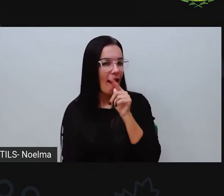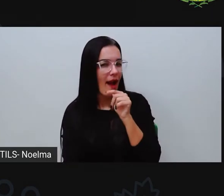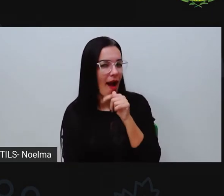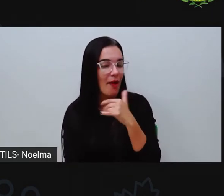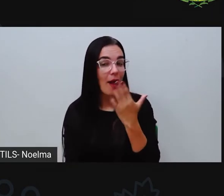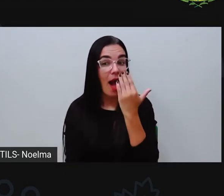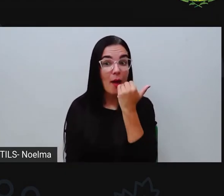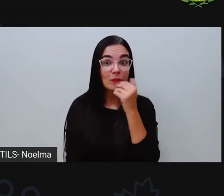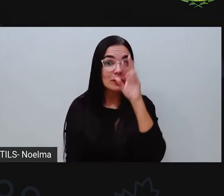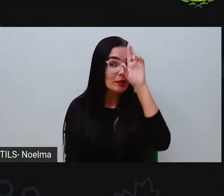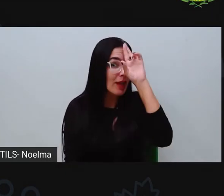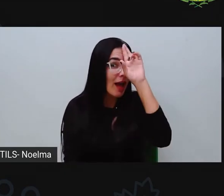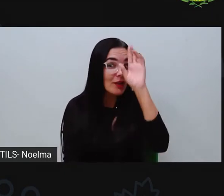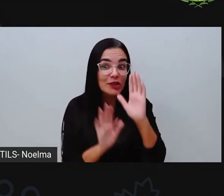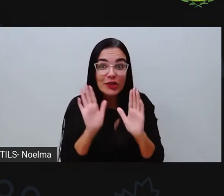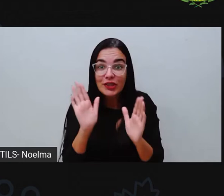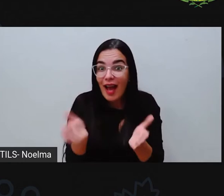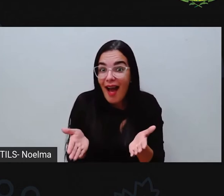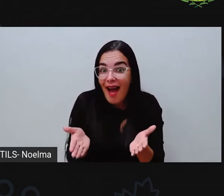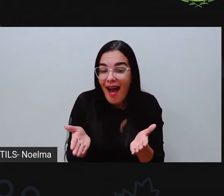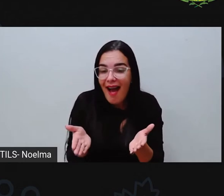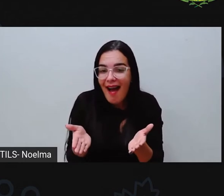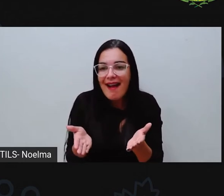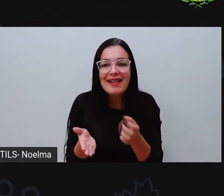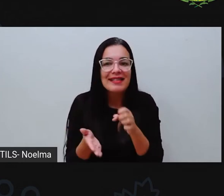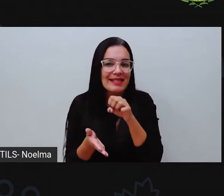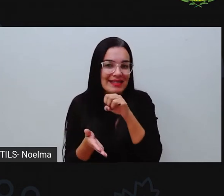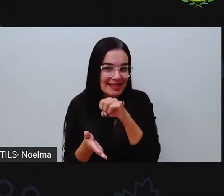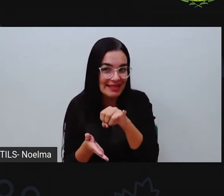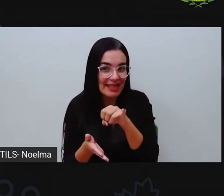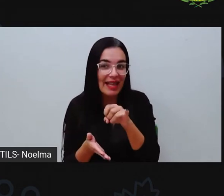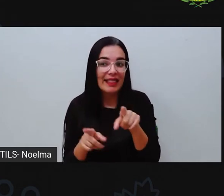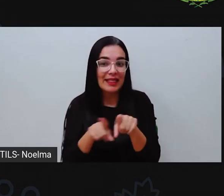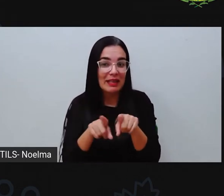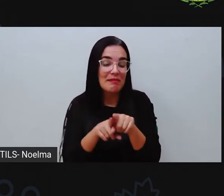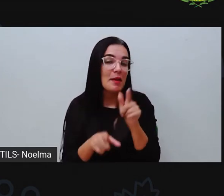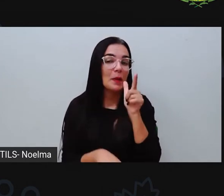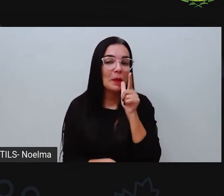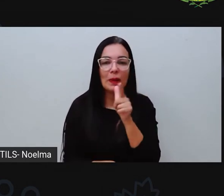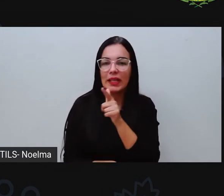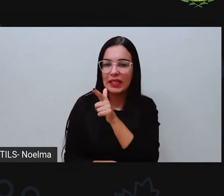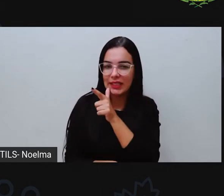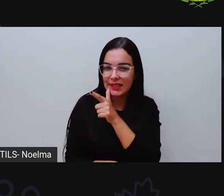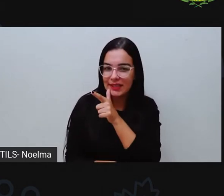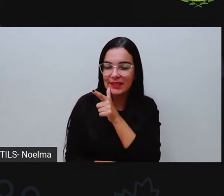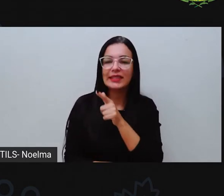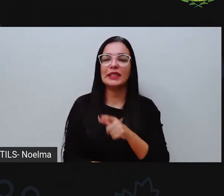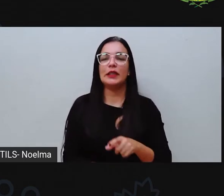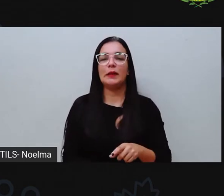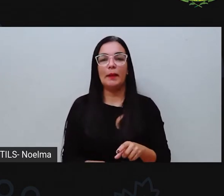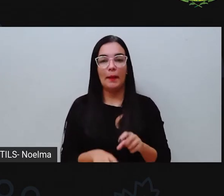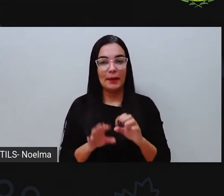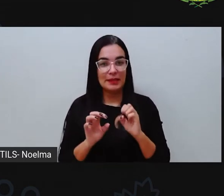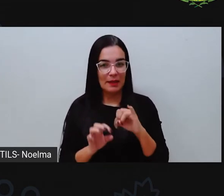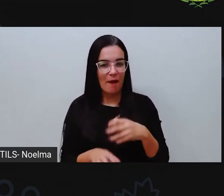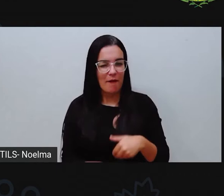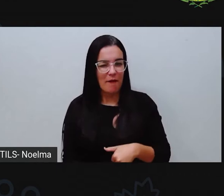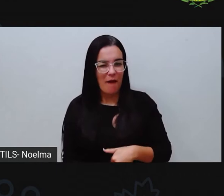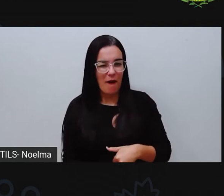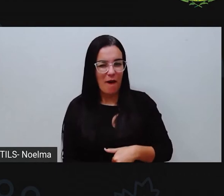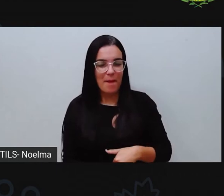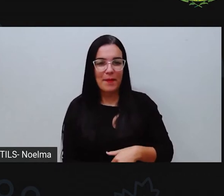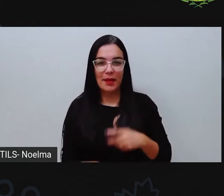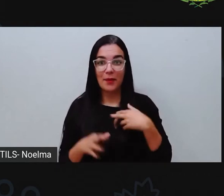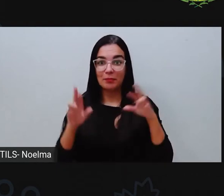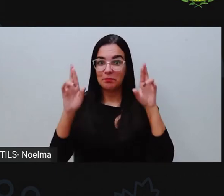água, almoçar quem não almoçou ainda, né? Ou fazer aquele lanchinho para quem aí já estava com fome? Eu